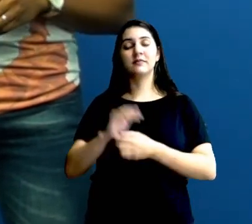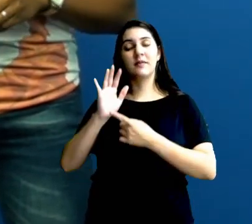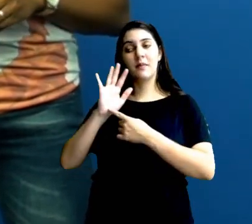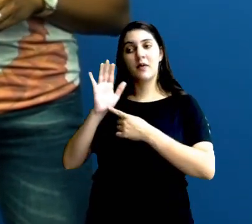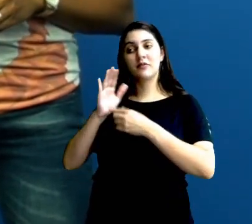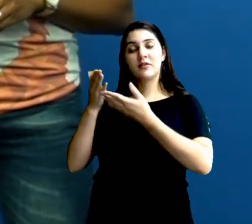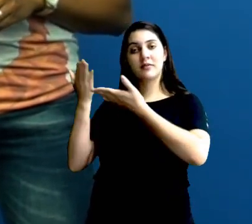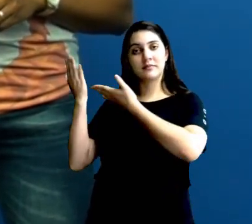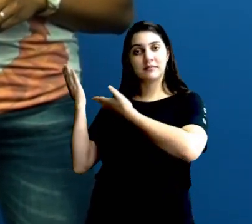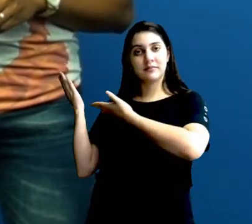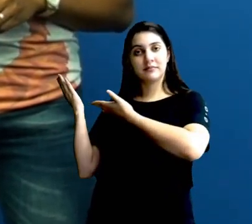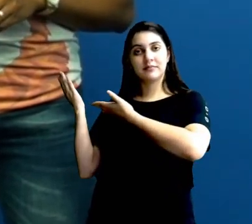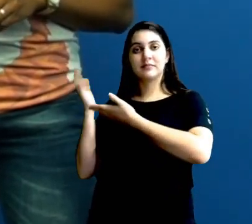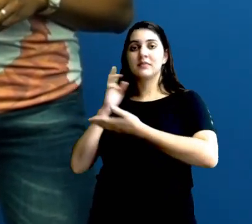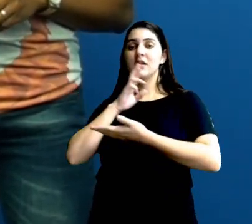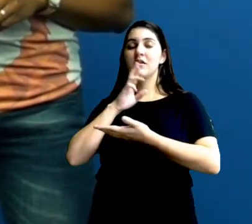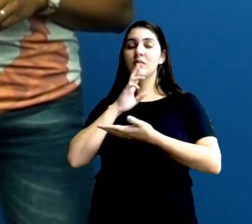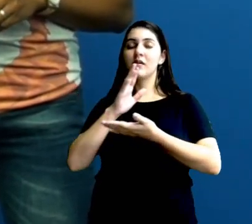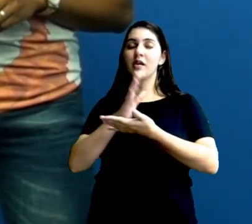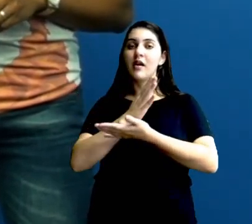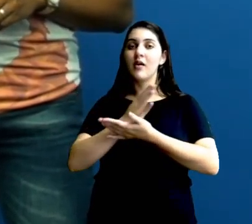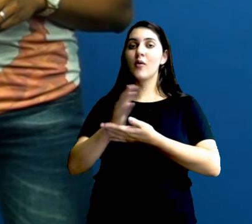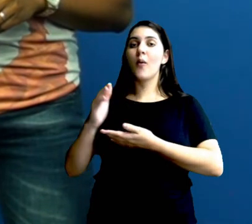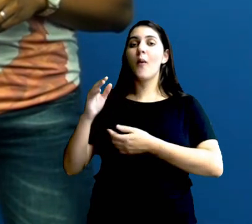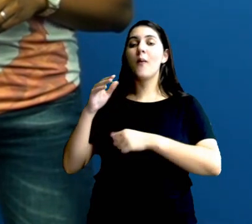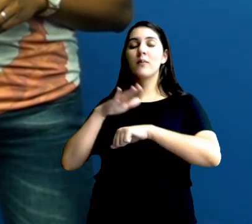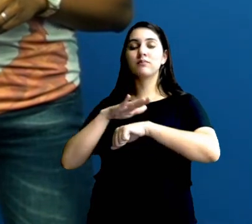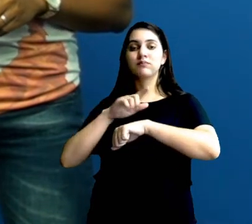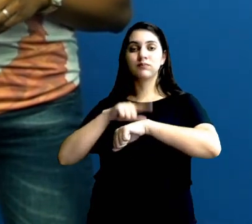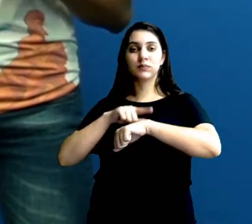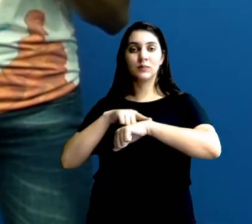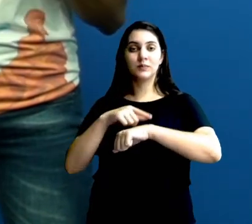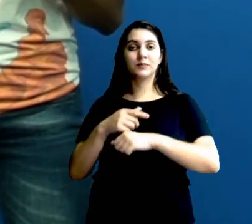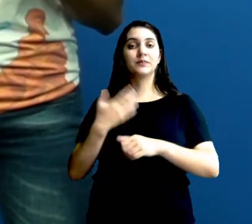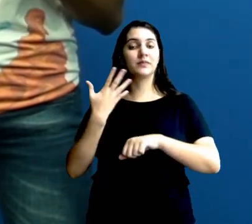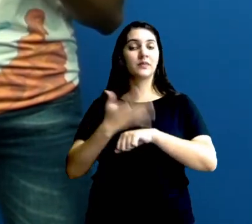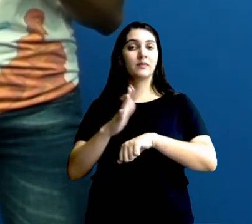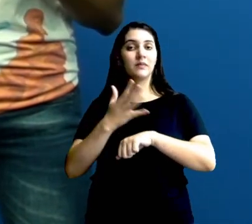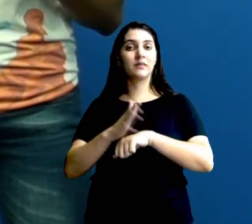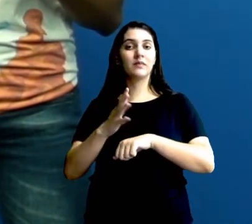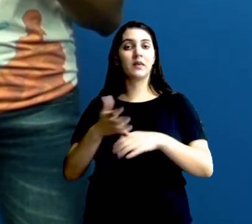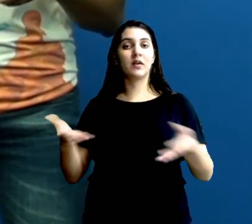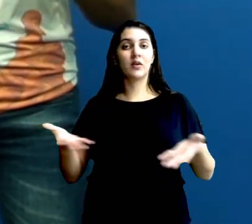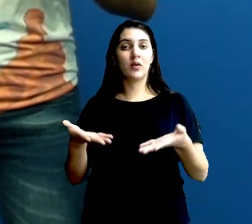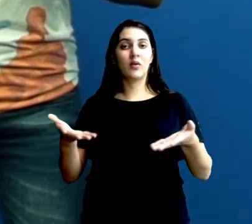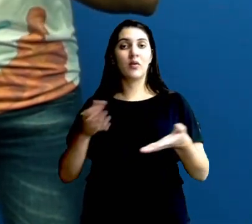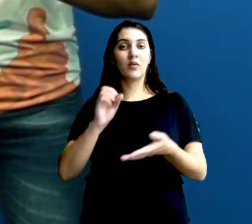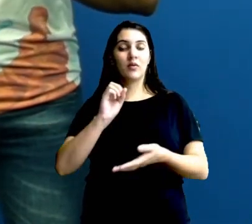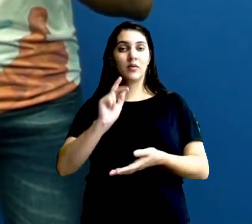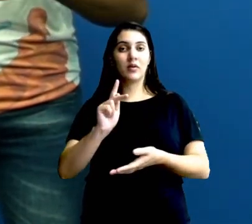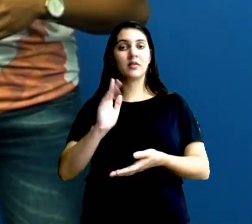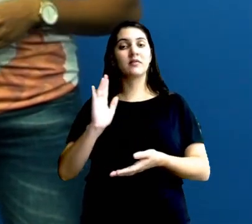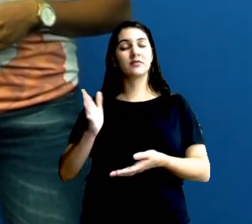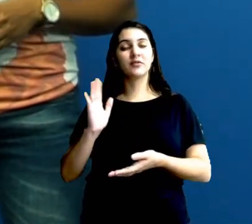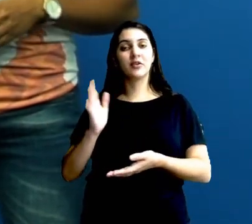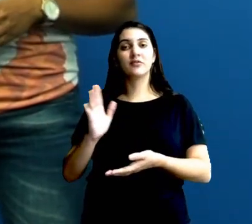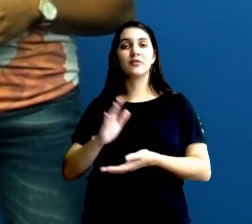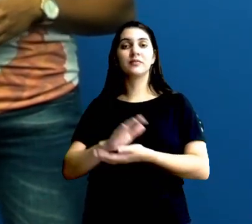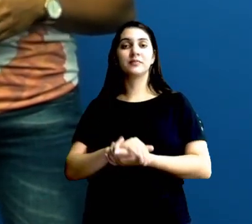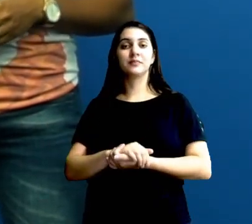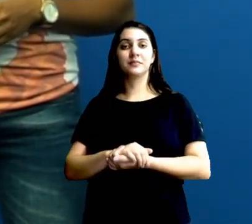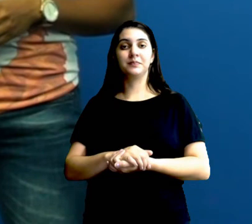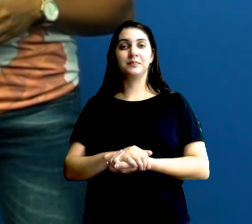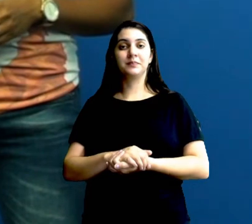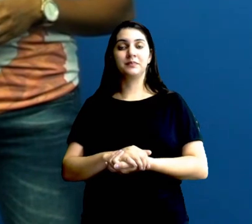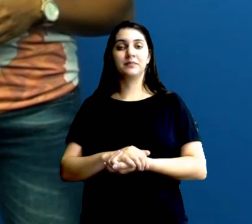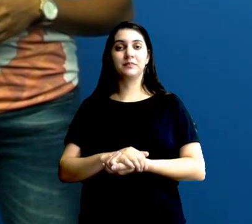aqui na tela para vocês responderem em alguns segundinhos. Vamos lá, gente? Pratica agora, tá? Que a gente vai saber já já